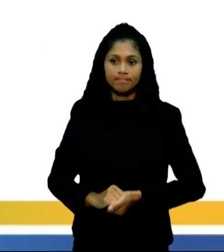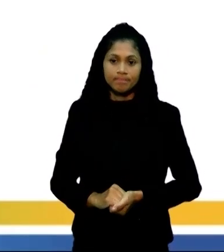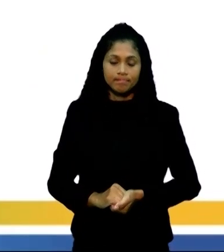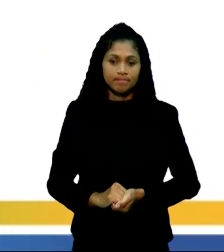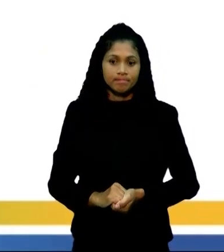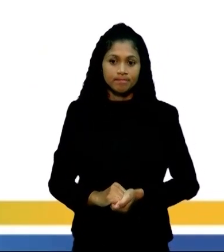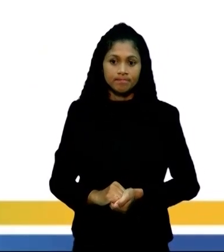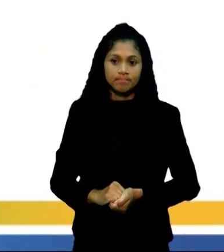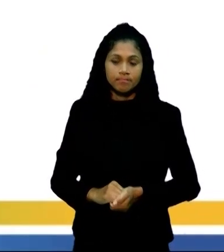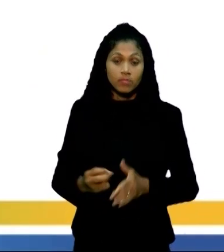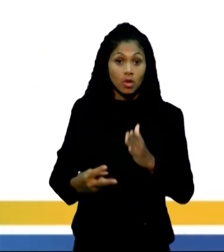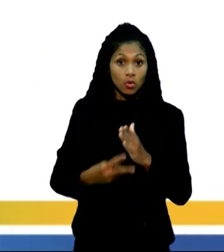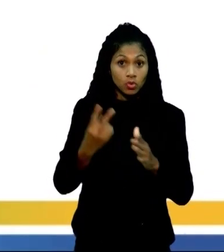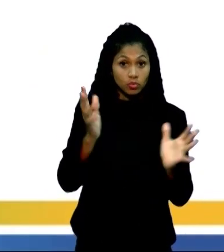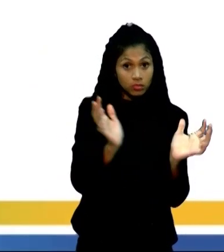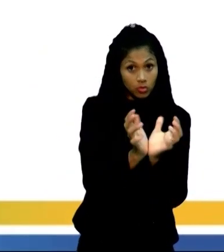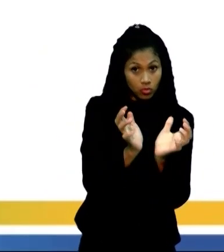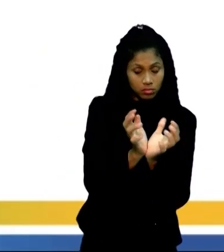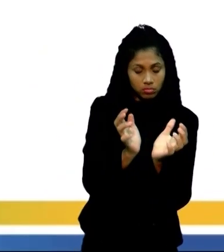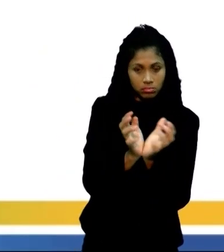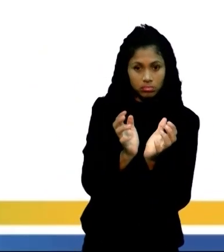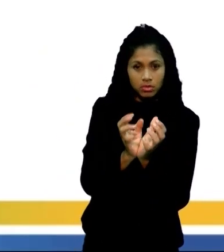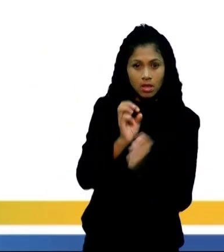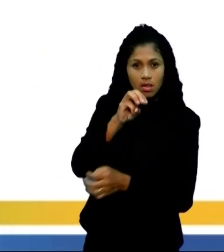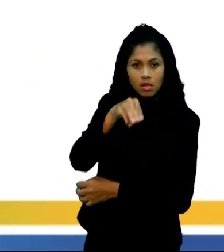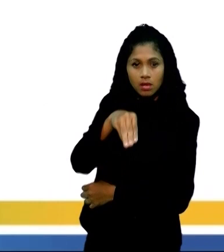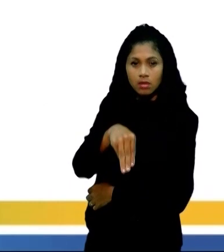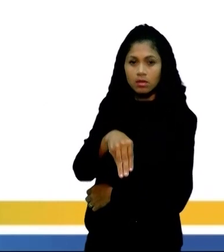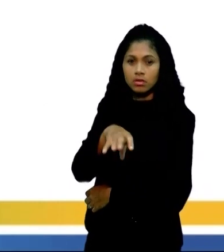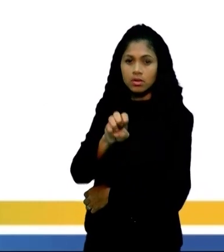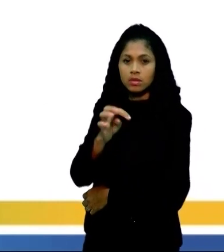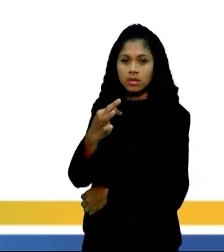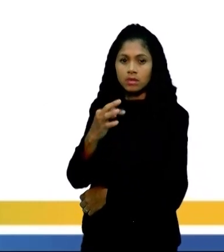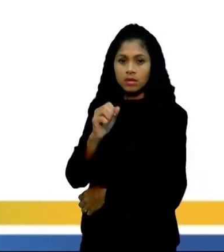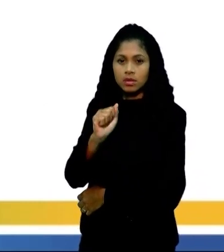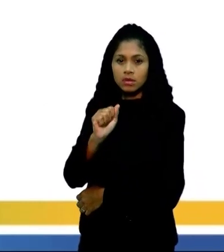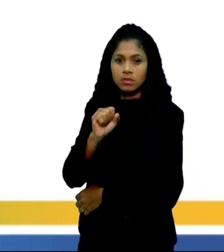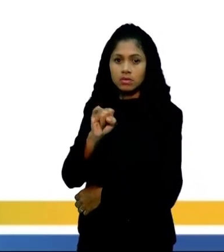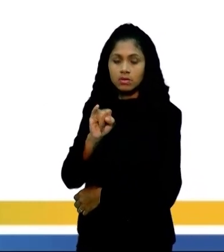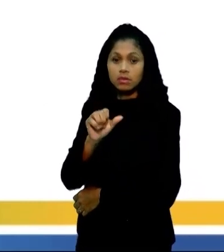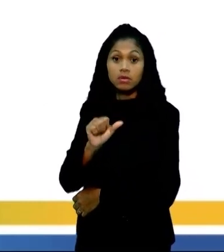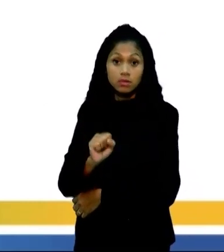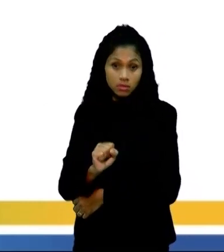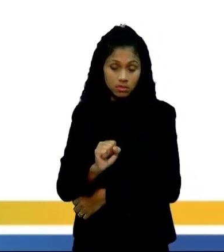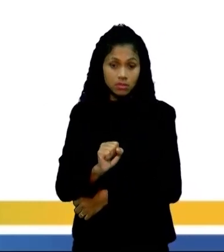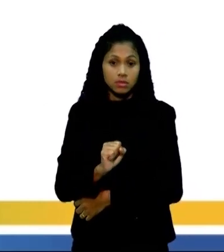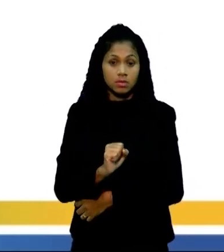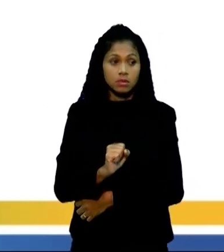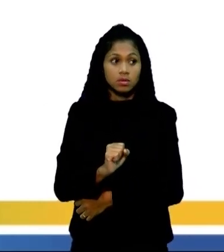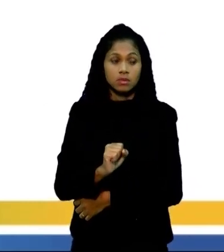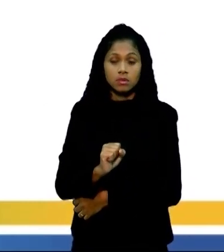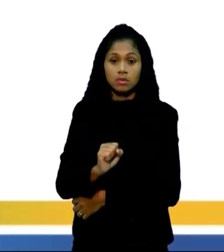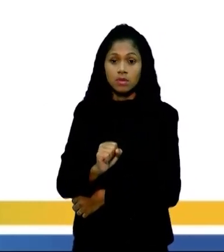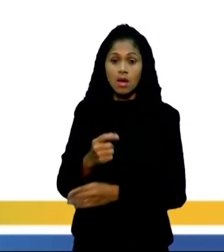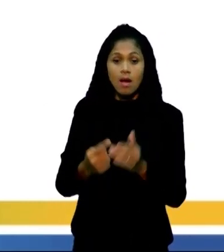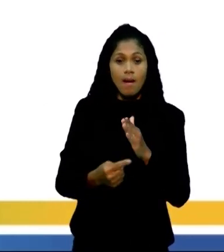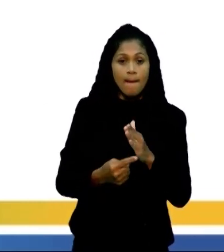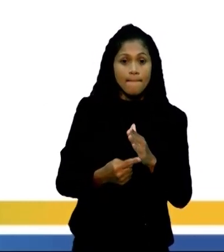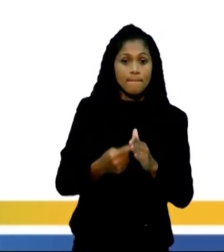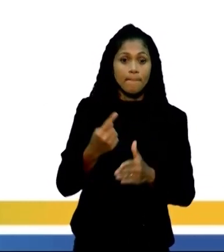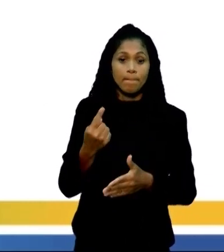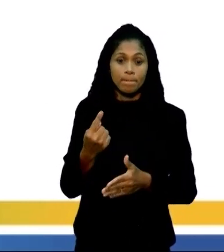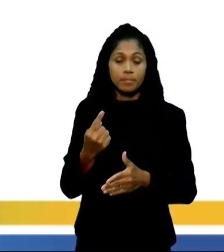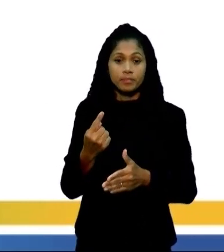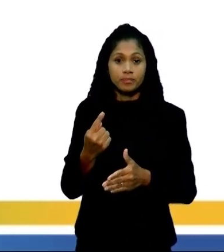O segundo grupo são os metais. Aí nós estamos nas subdivisões. Nós temos 4 subdivisões. A primeira são